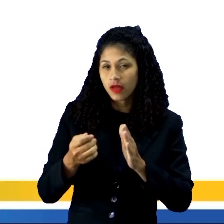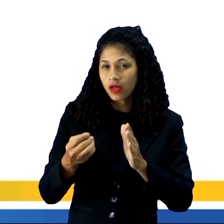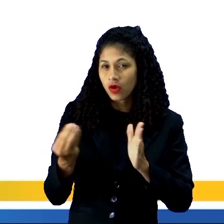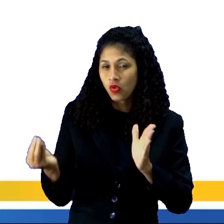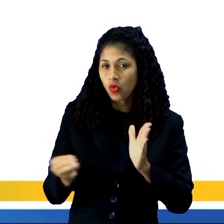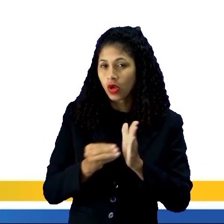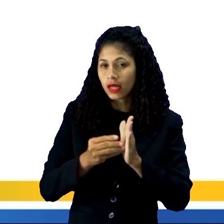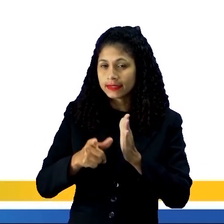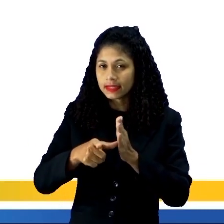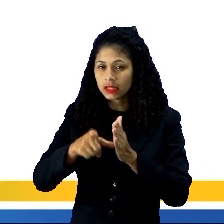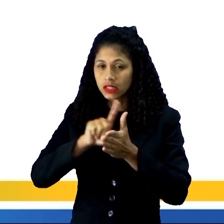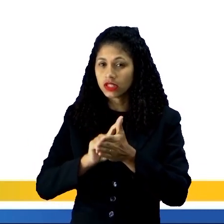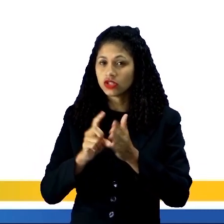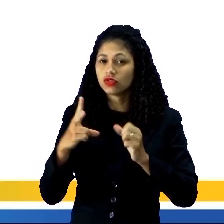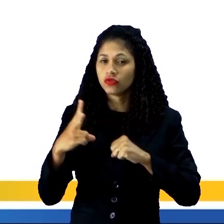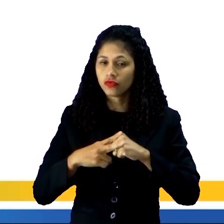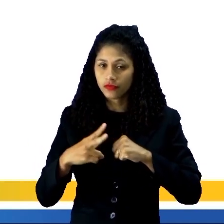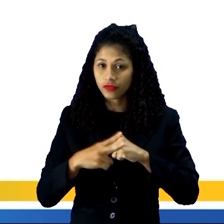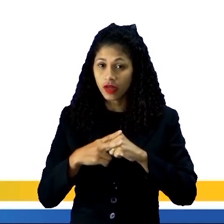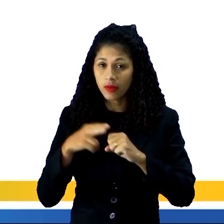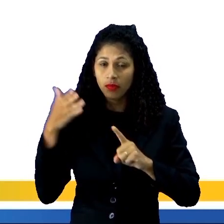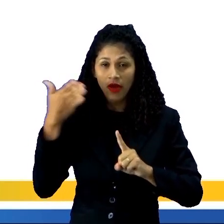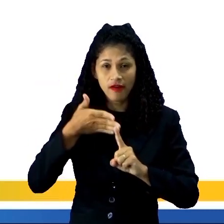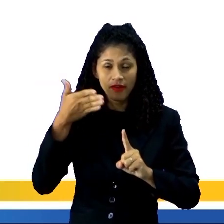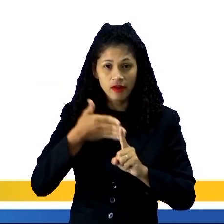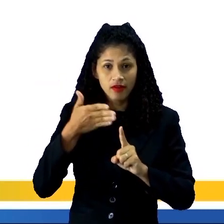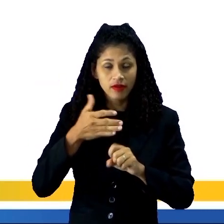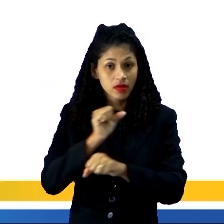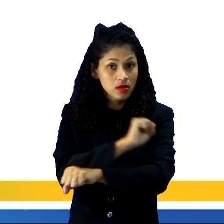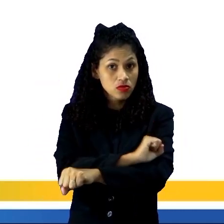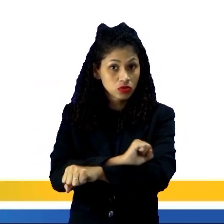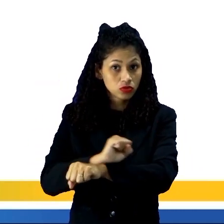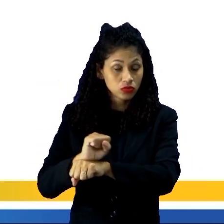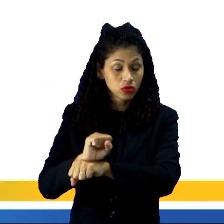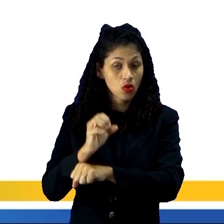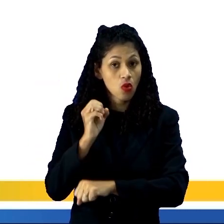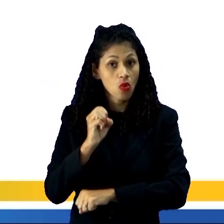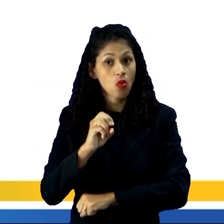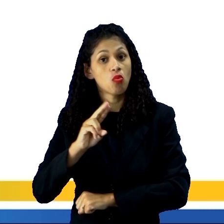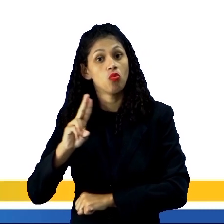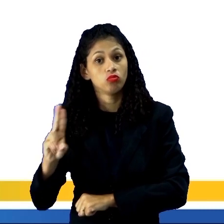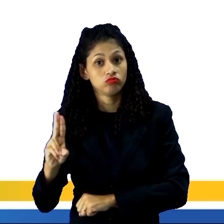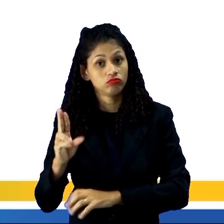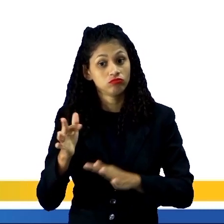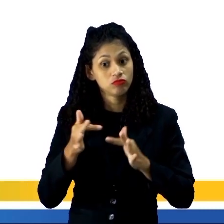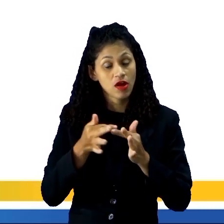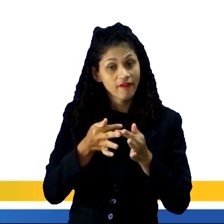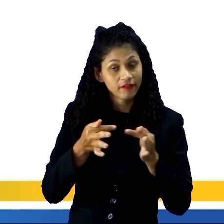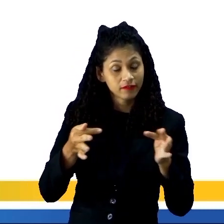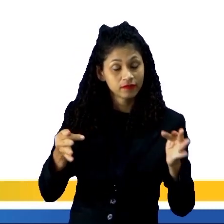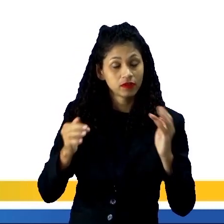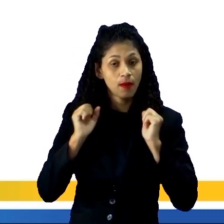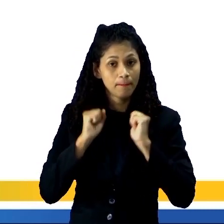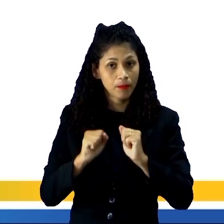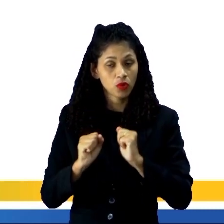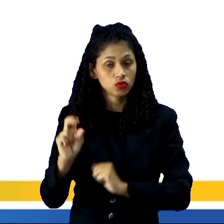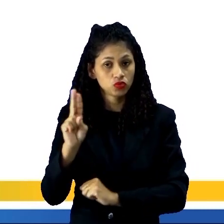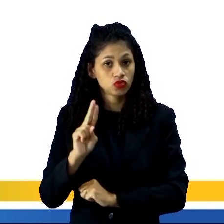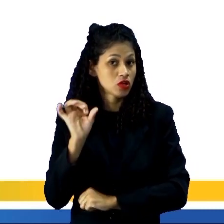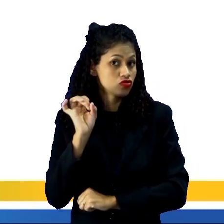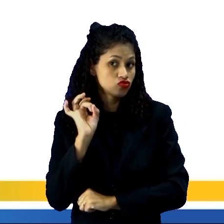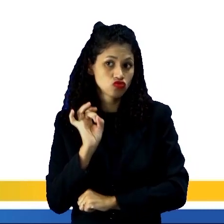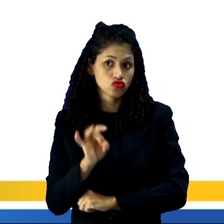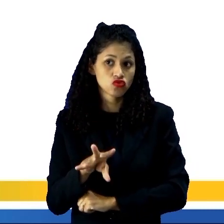verbo, se refere ao sujeito ou a frase pode apenas ser utilizado com o who,